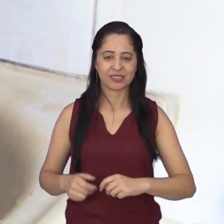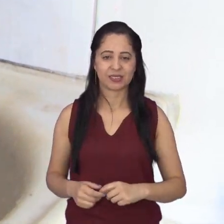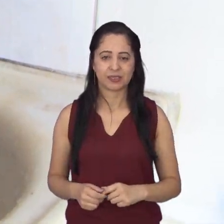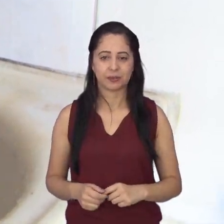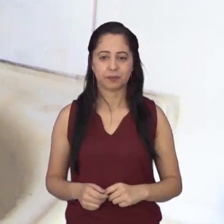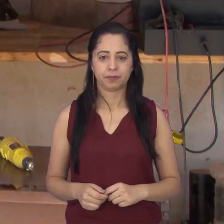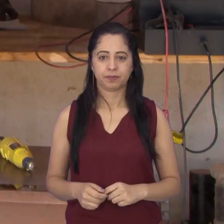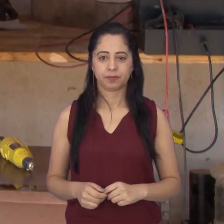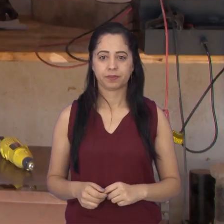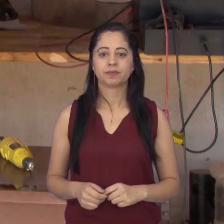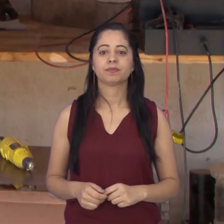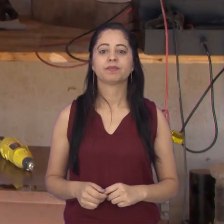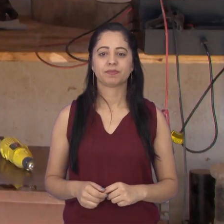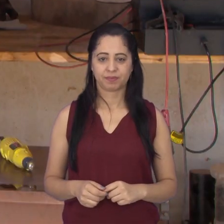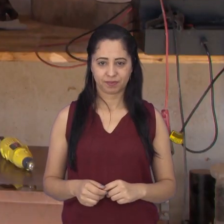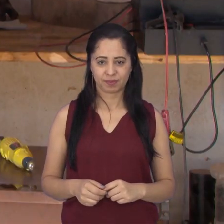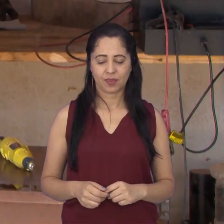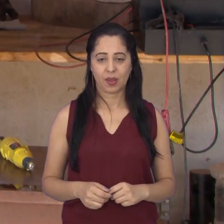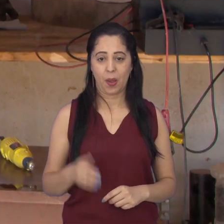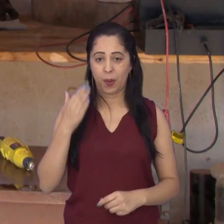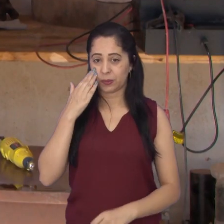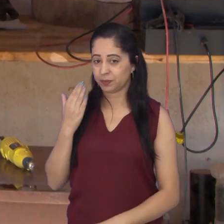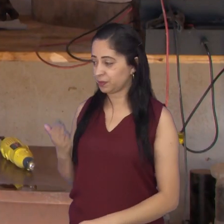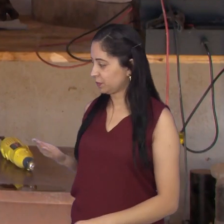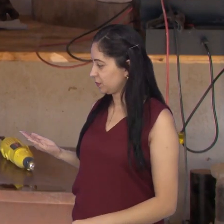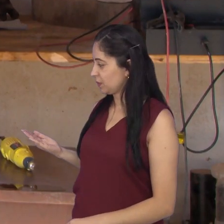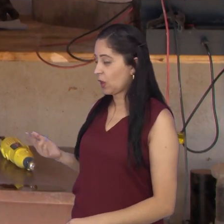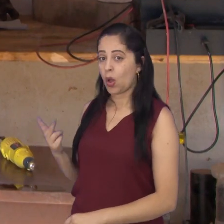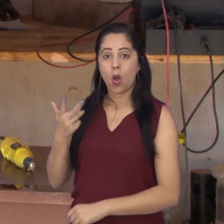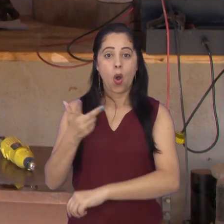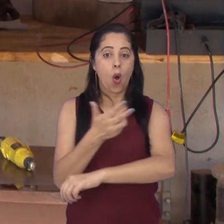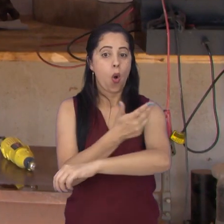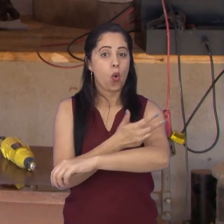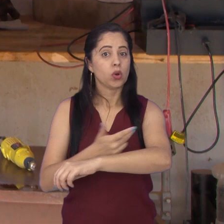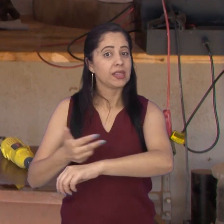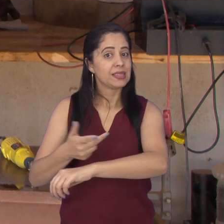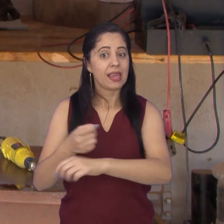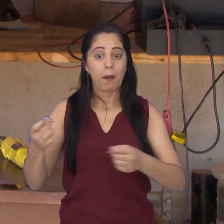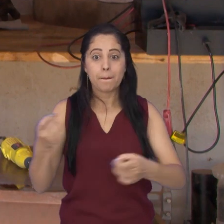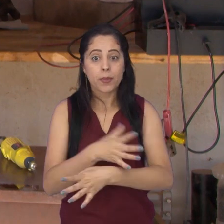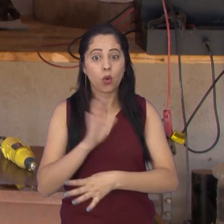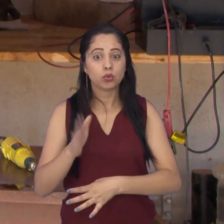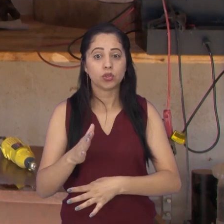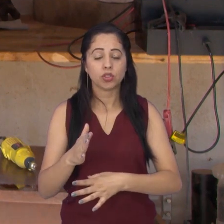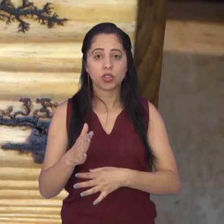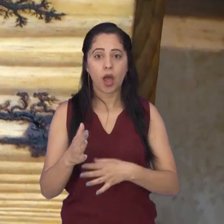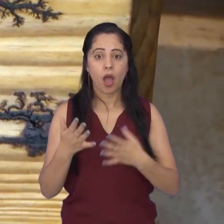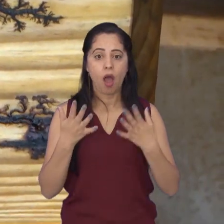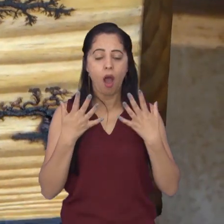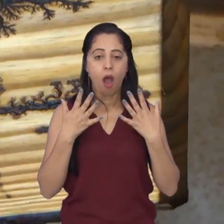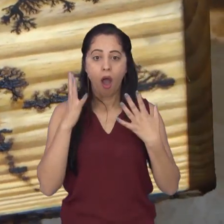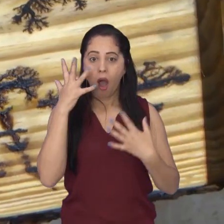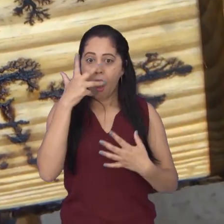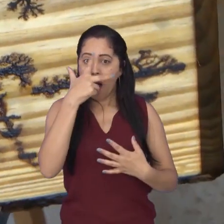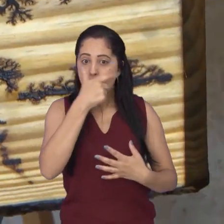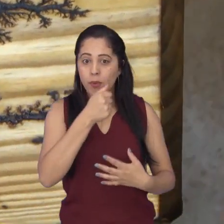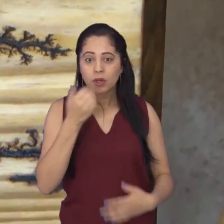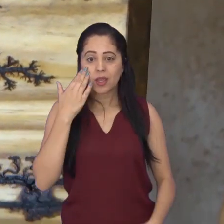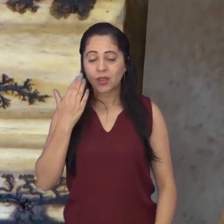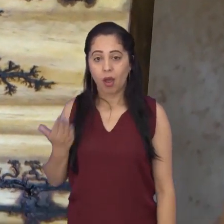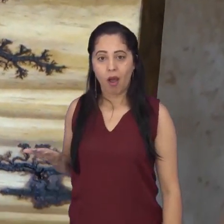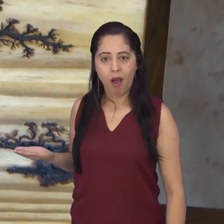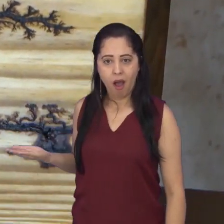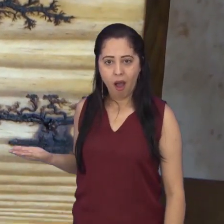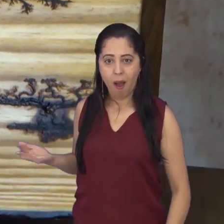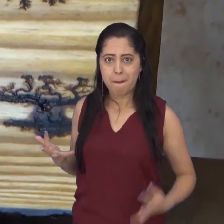choque. Na verdade, agora aparecem todas as imagens. Eu estou encantada, eu tenho certeza que os telespectadores também.